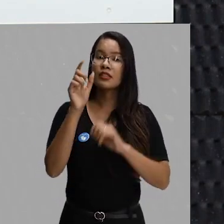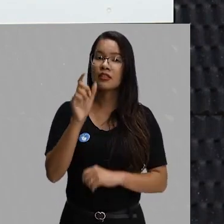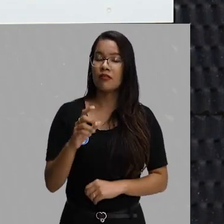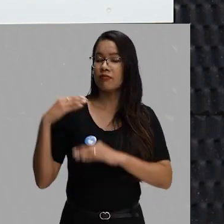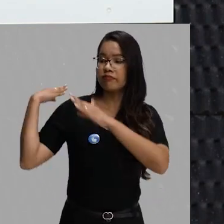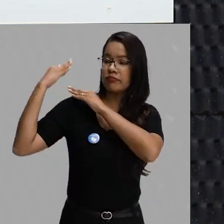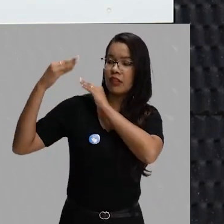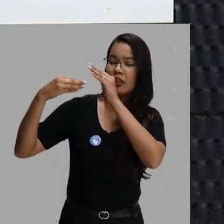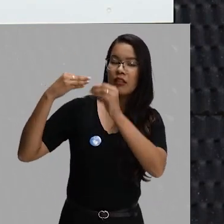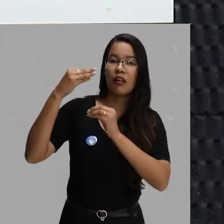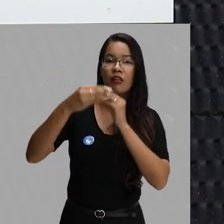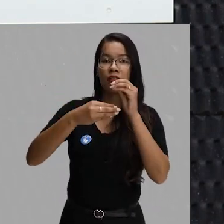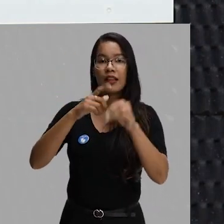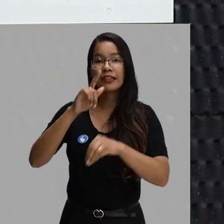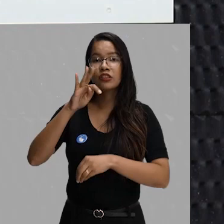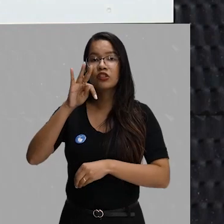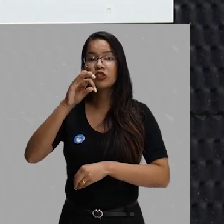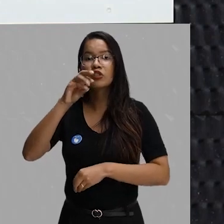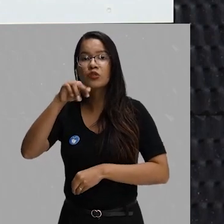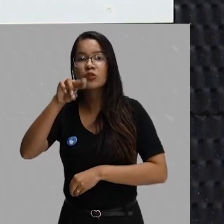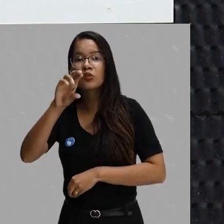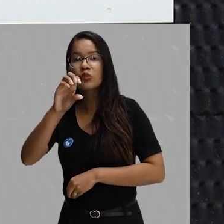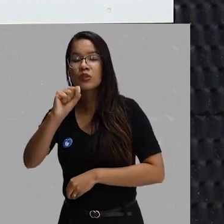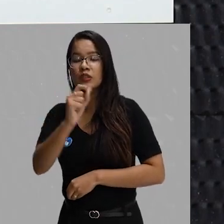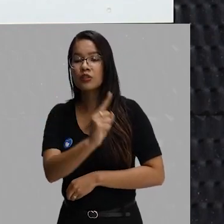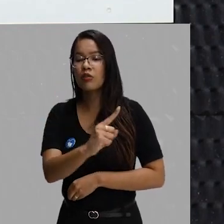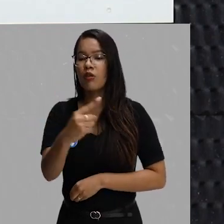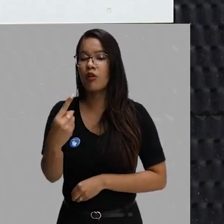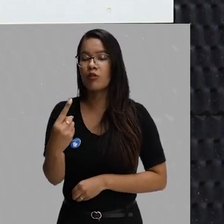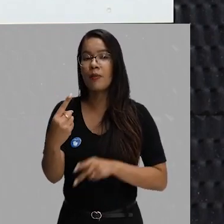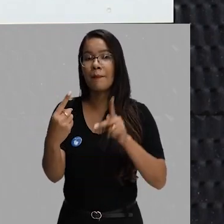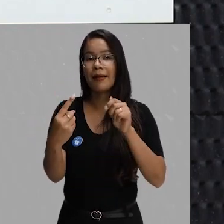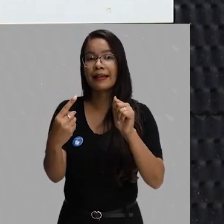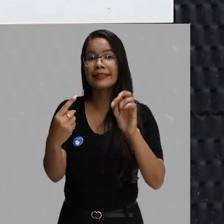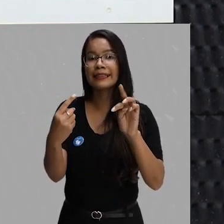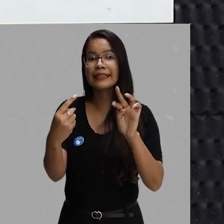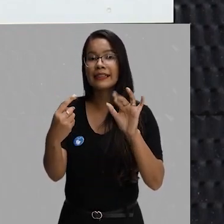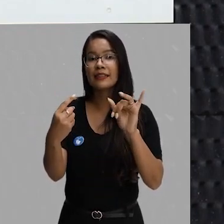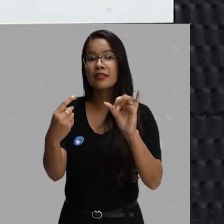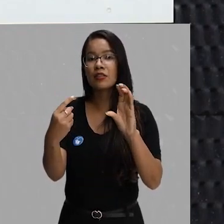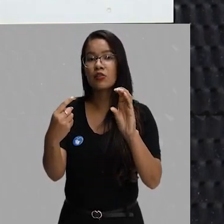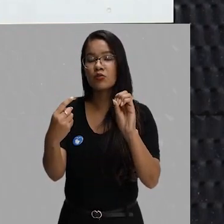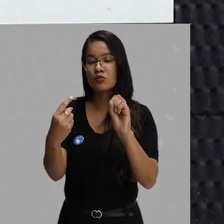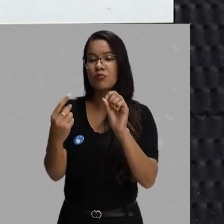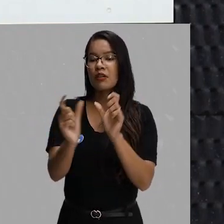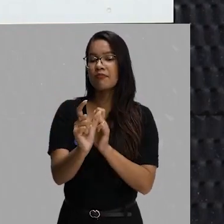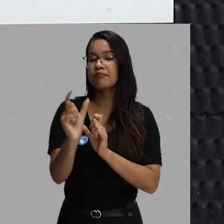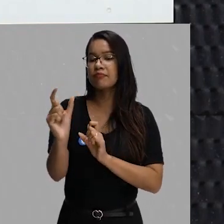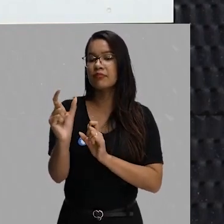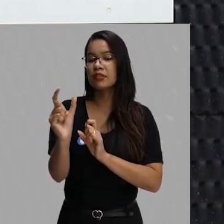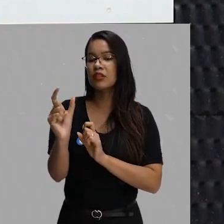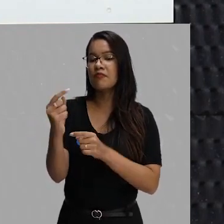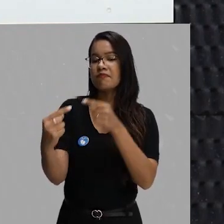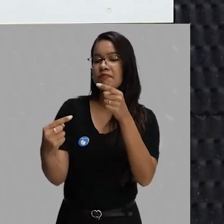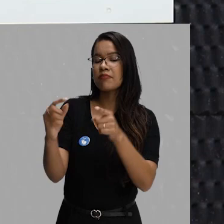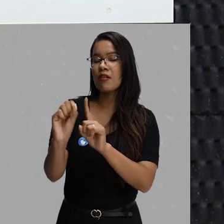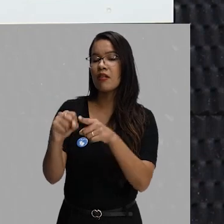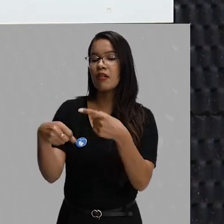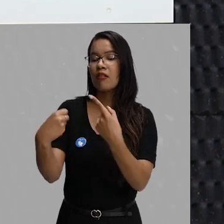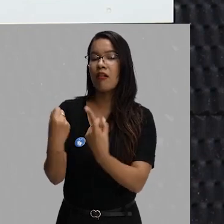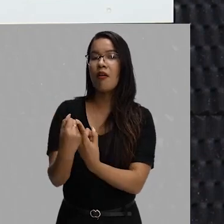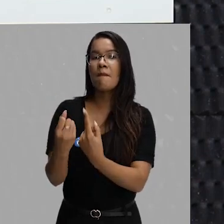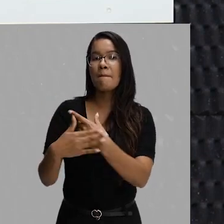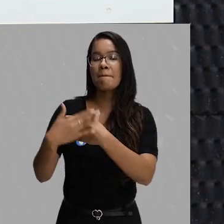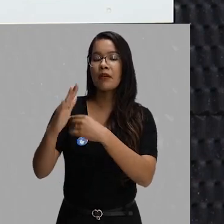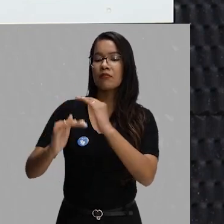dos italiotas. E isso coloca os patrícios numa categoria de classe social dominante durante essa